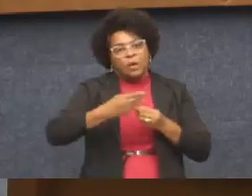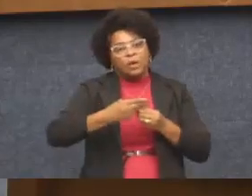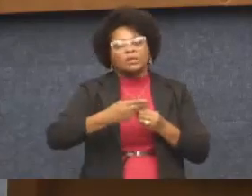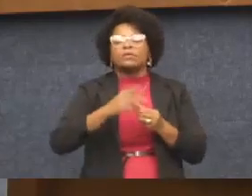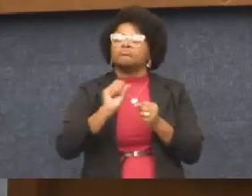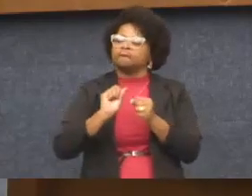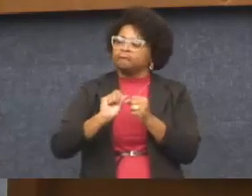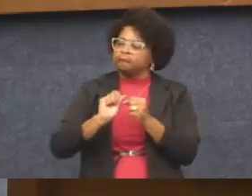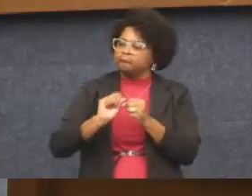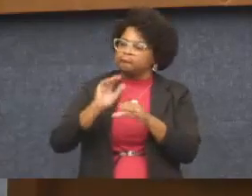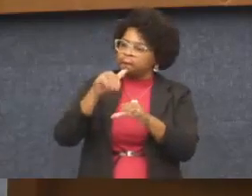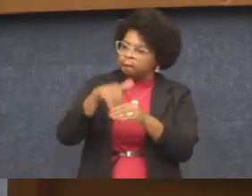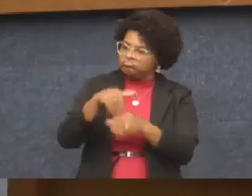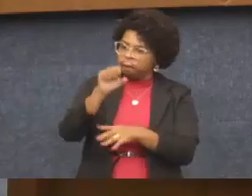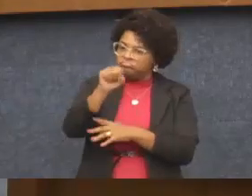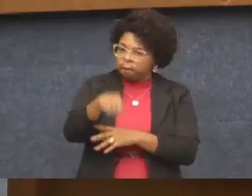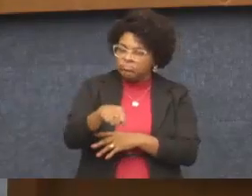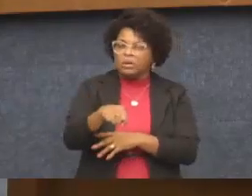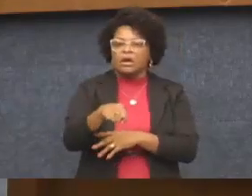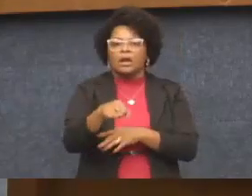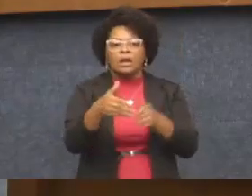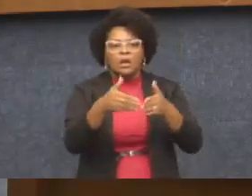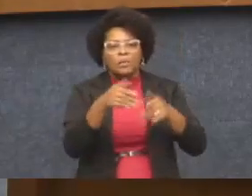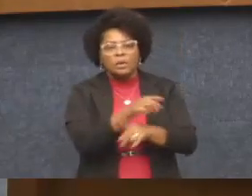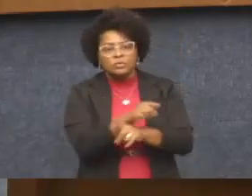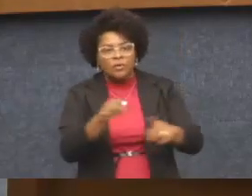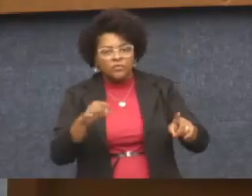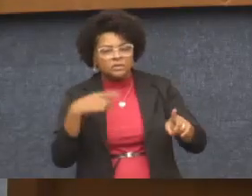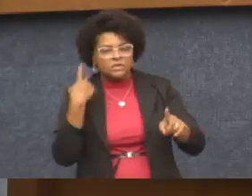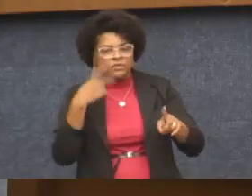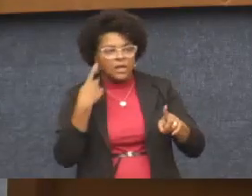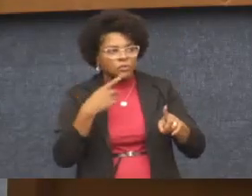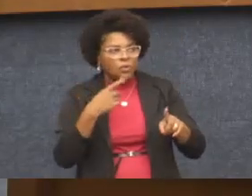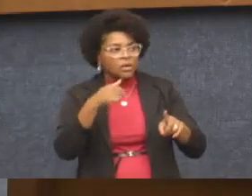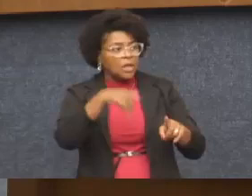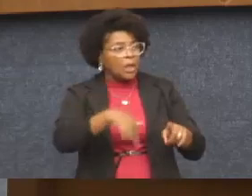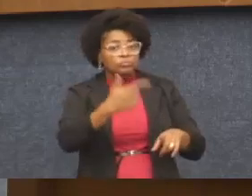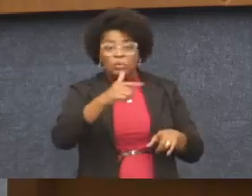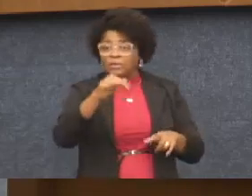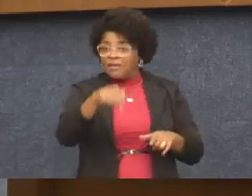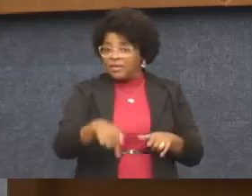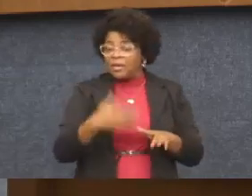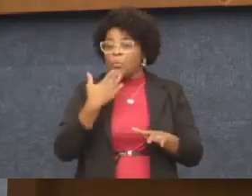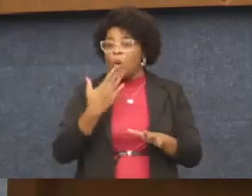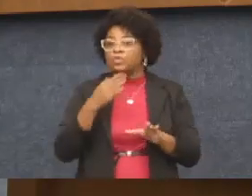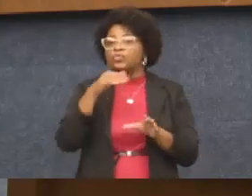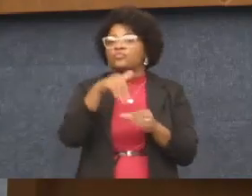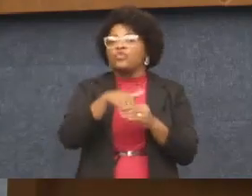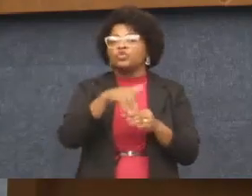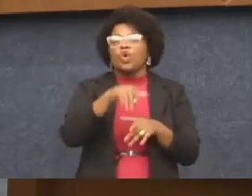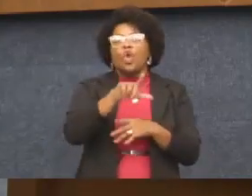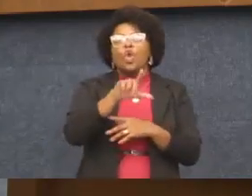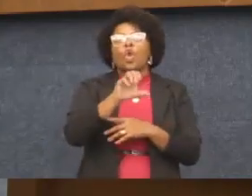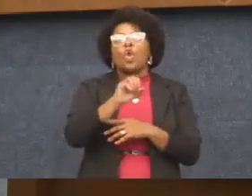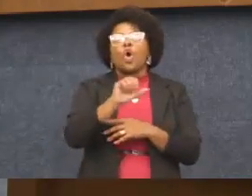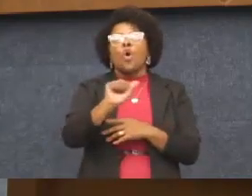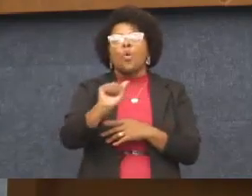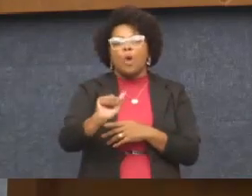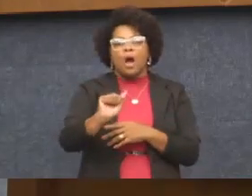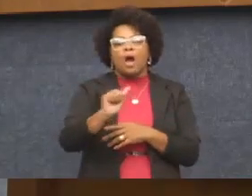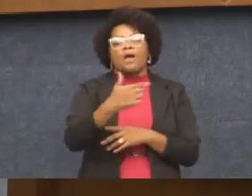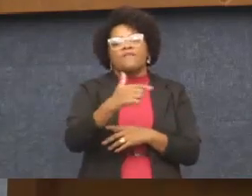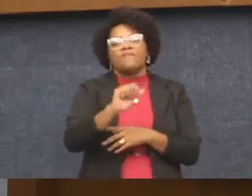apelo a todos os meus colegas vereadores. Eu não estava nessa casa quando nós votamos a LOA de 2023. Mas eu estou vendo na